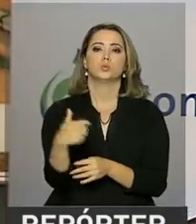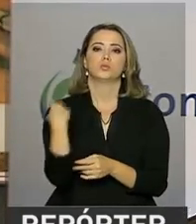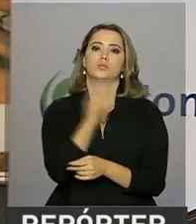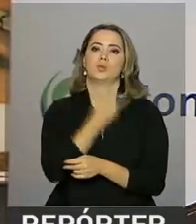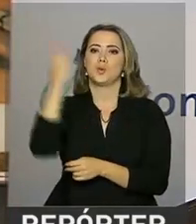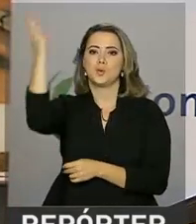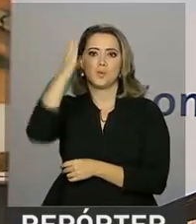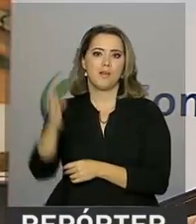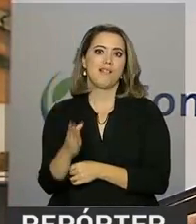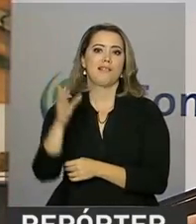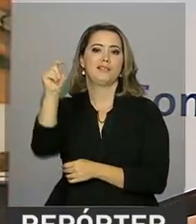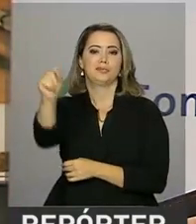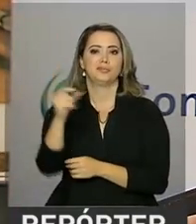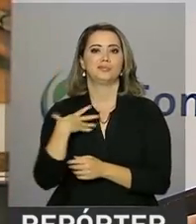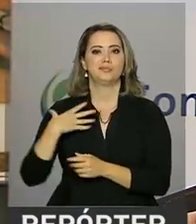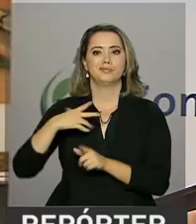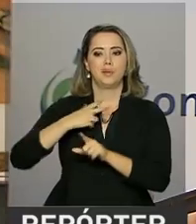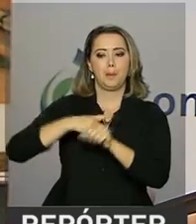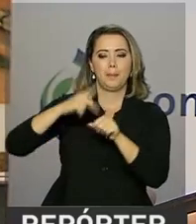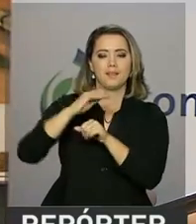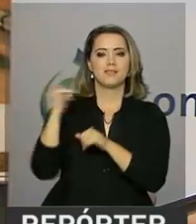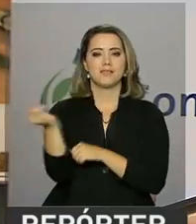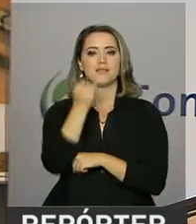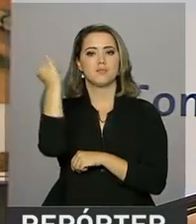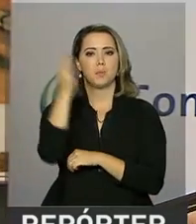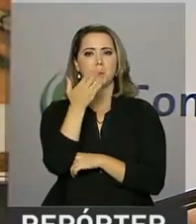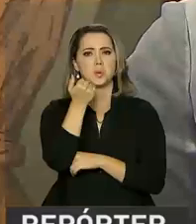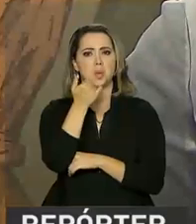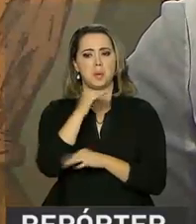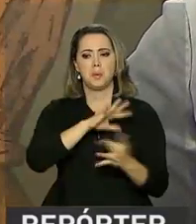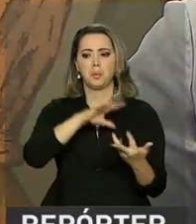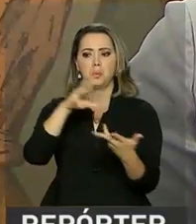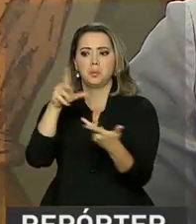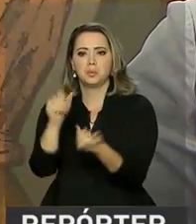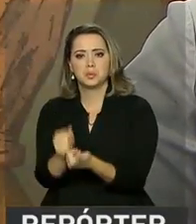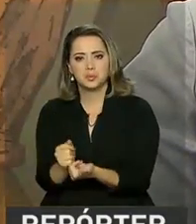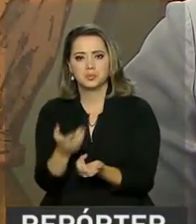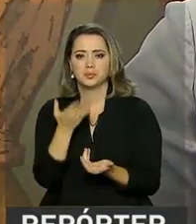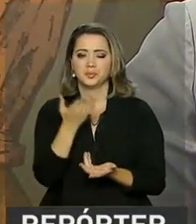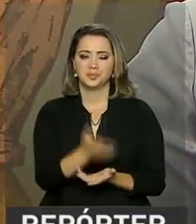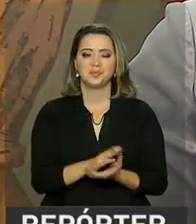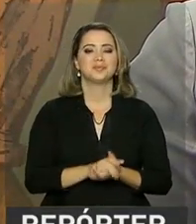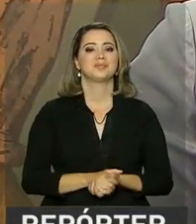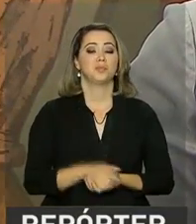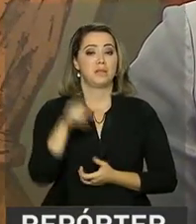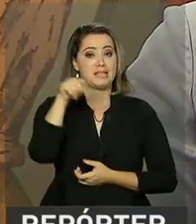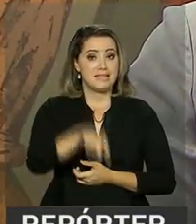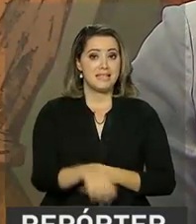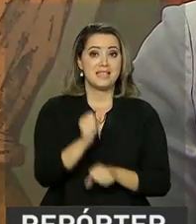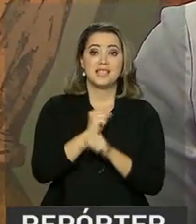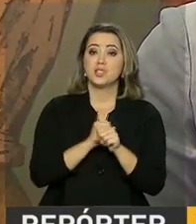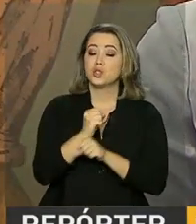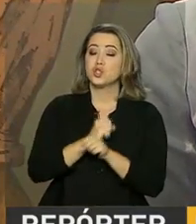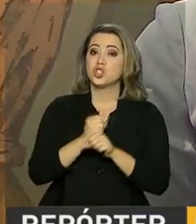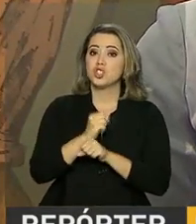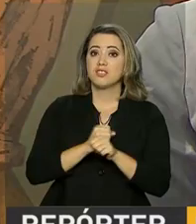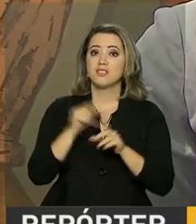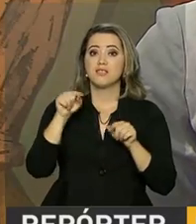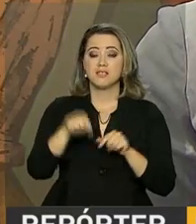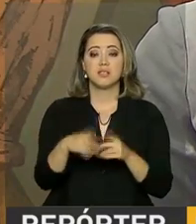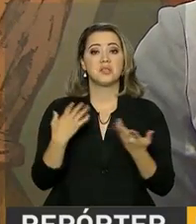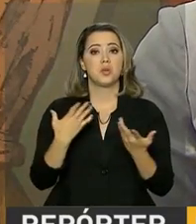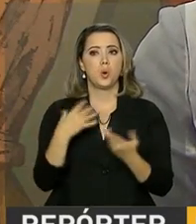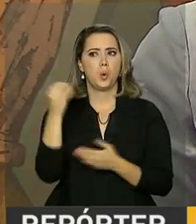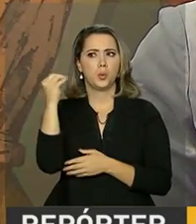o Brasil se tornasse umum país muito importante em termos de alimentos no mundo n o destaque da safra 2016 2017 que